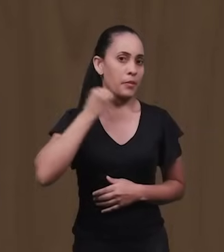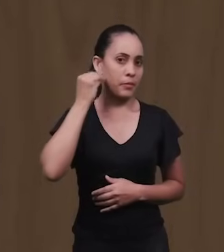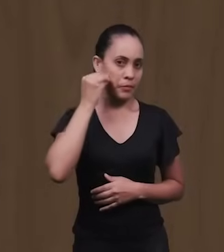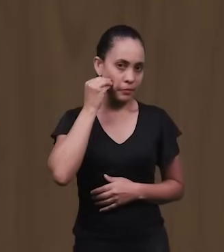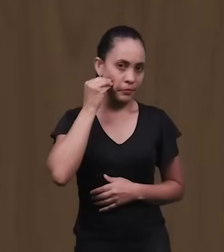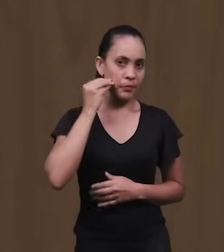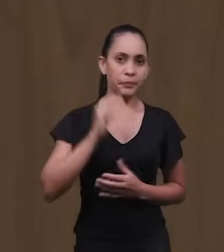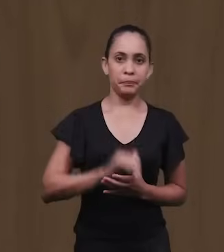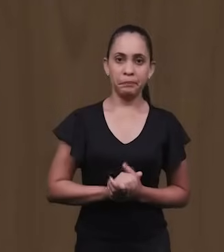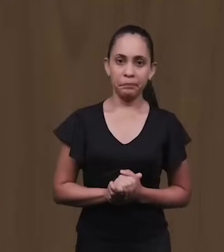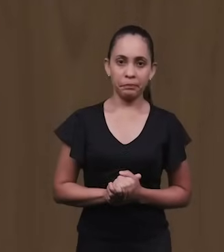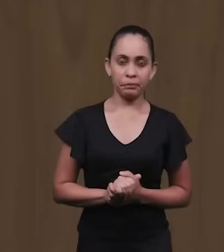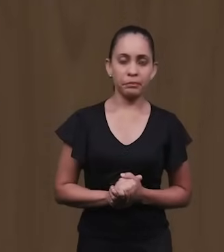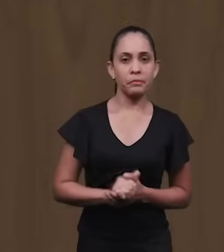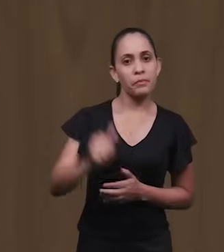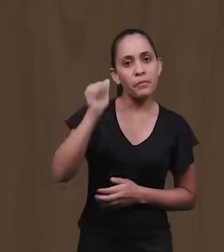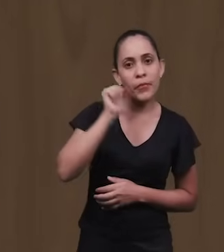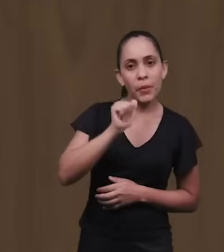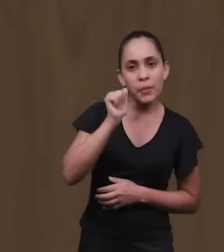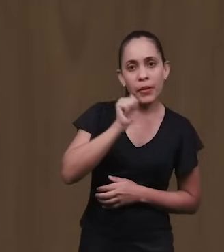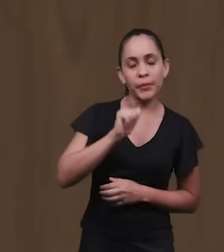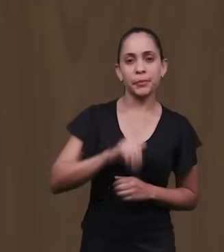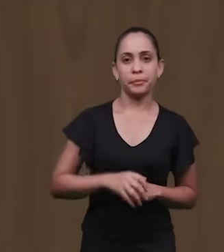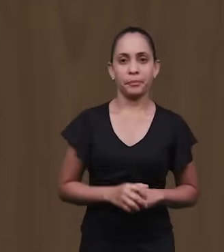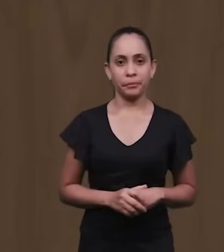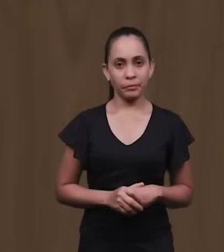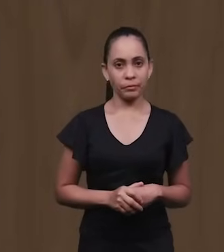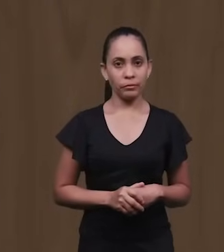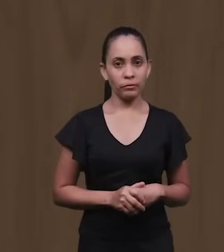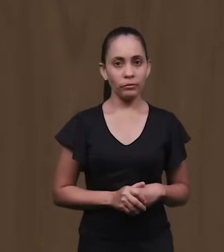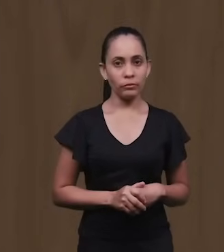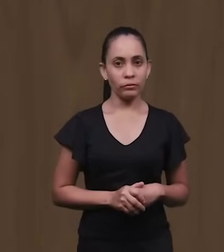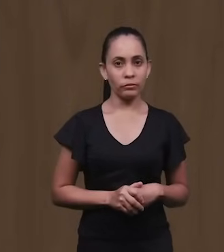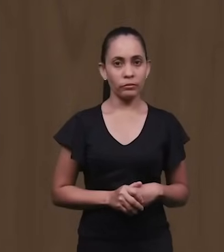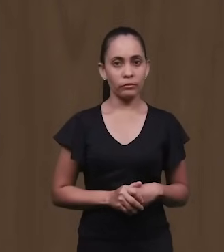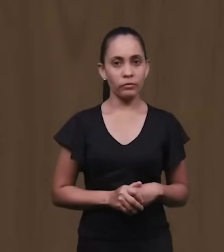experiência aqui de uma senhora que